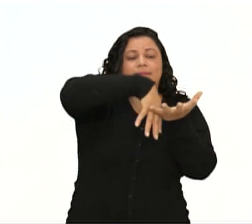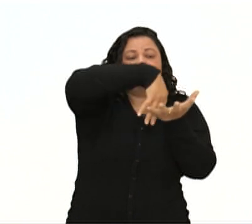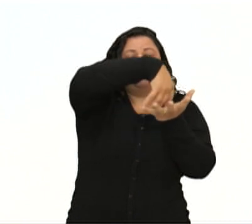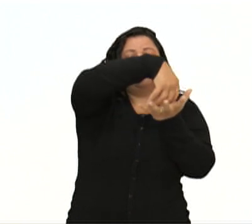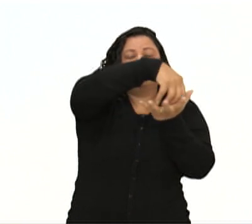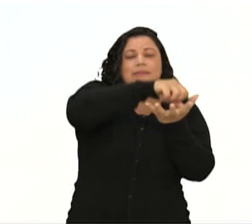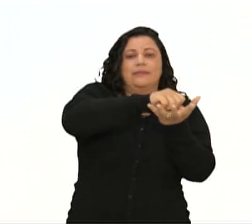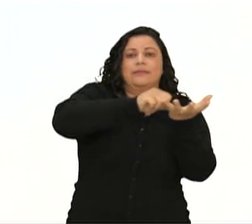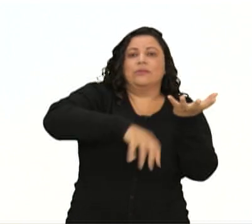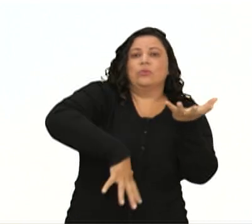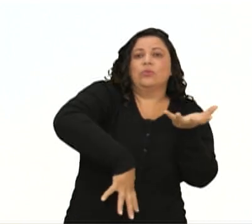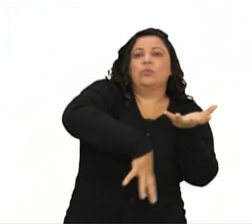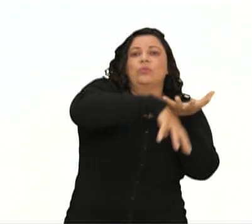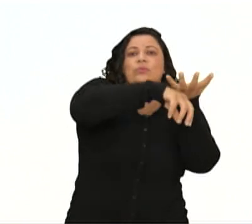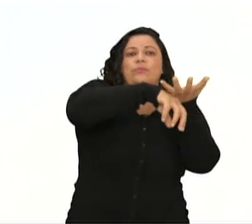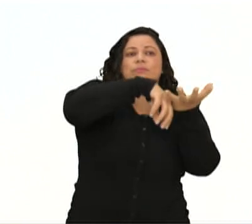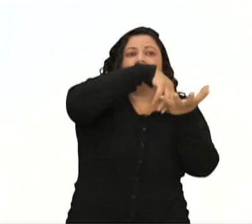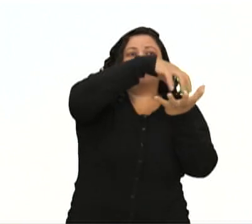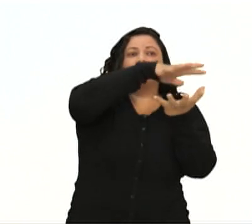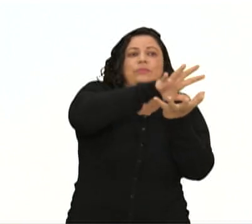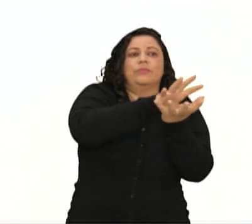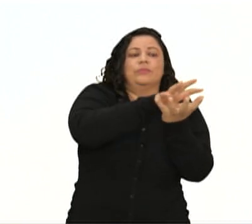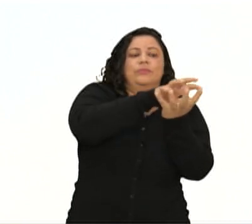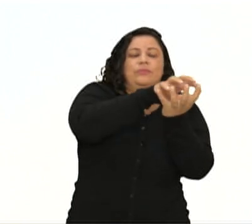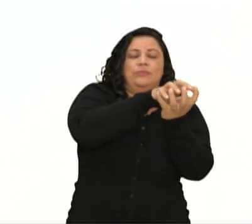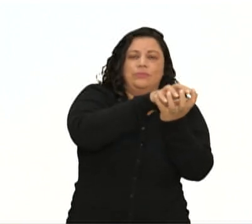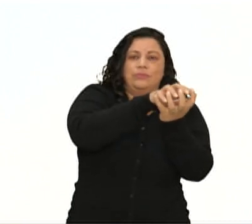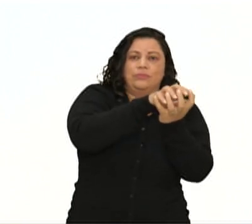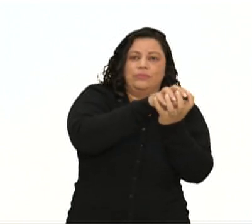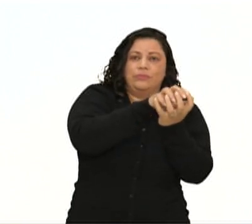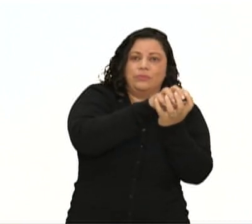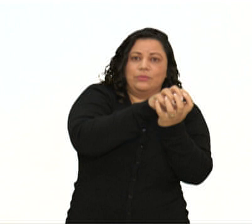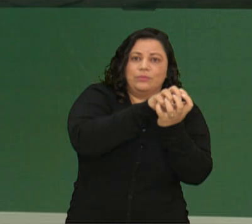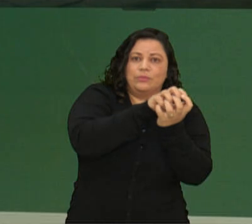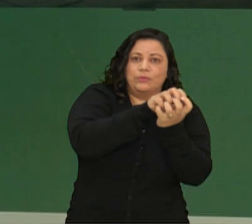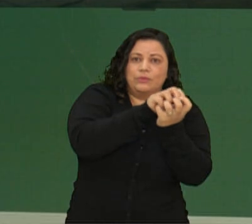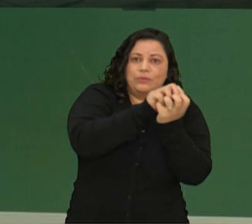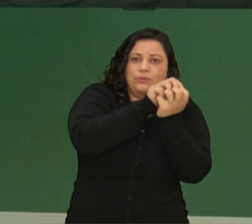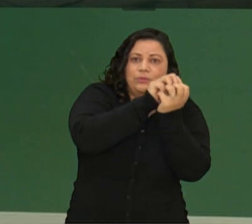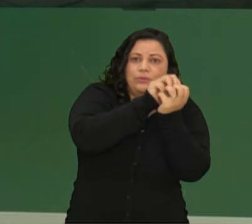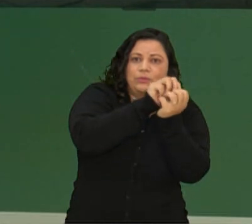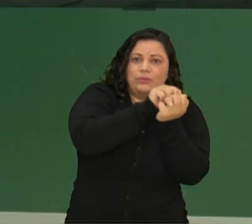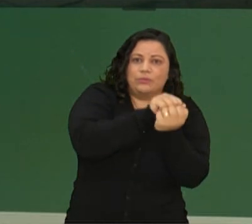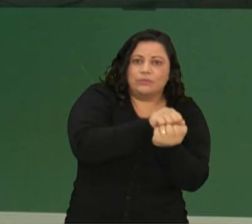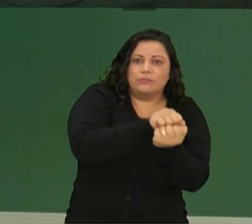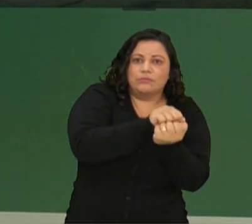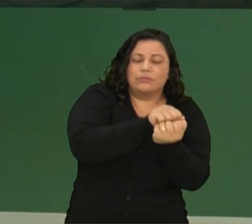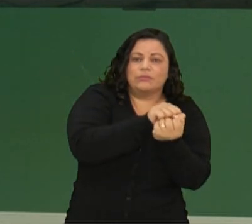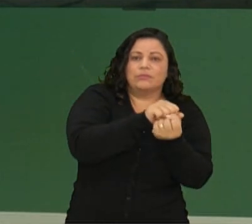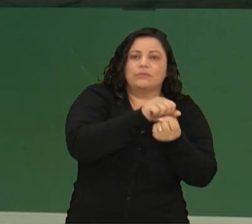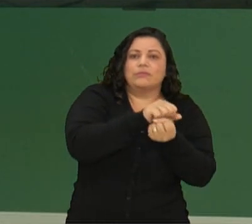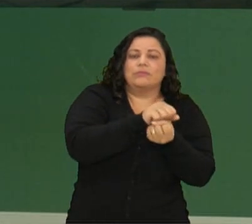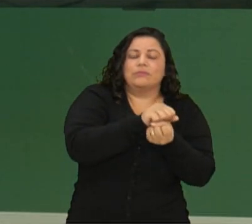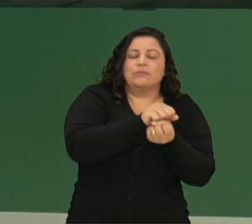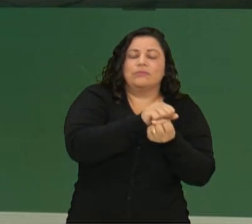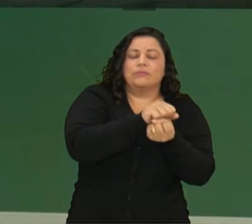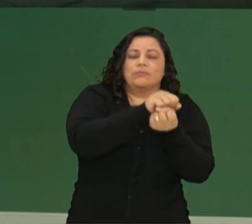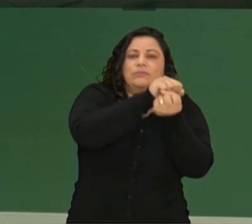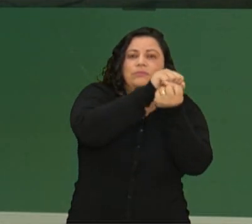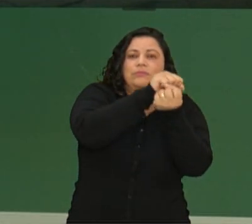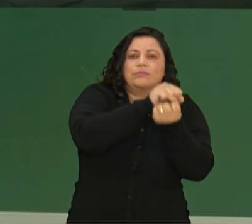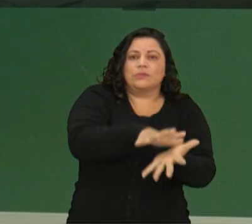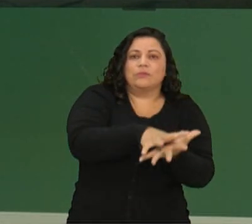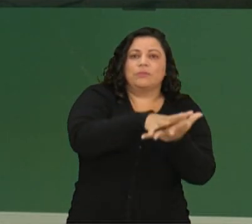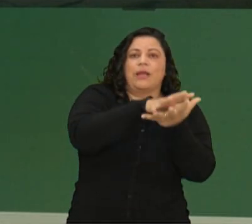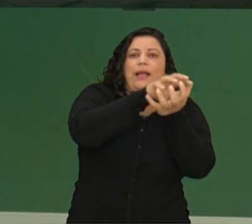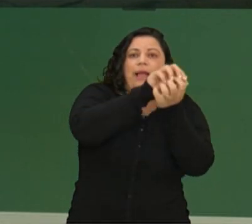ventrículos, tá? Aí o que vai acontecer? O coração vai contrair. Quando ele contrai, é chamada sístole.